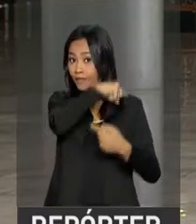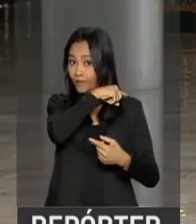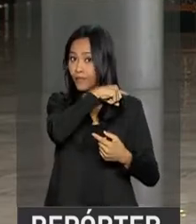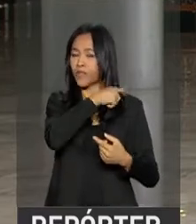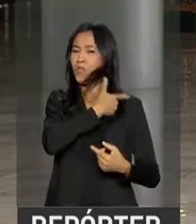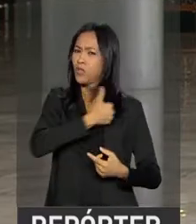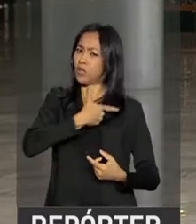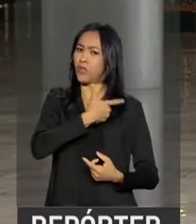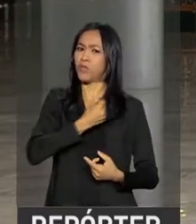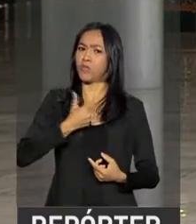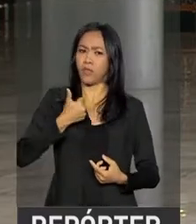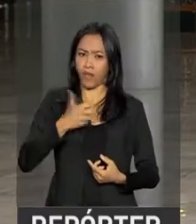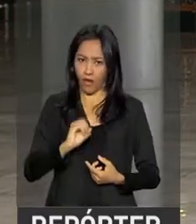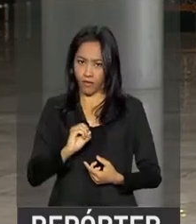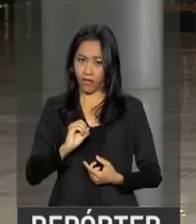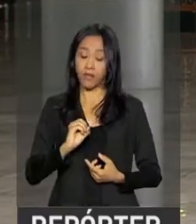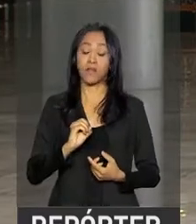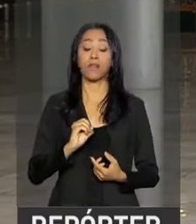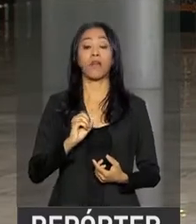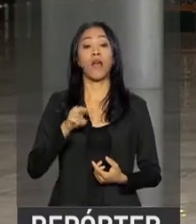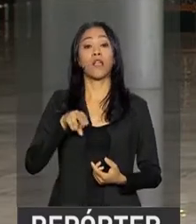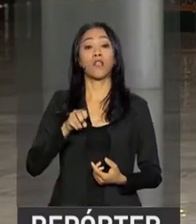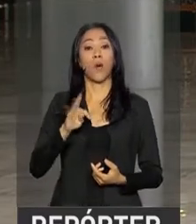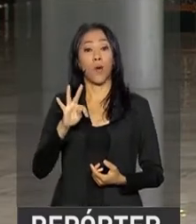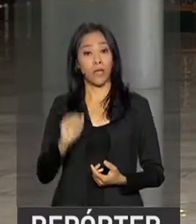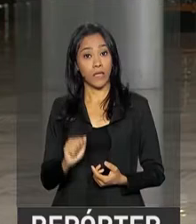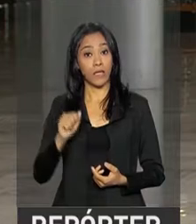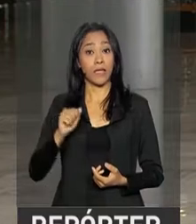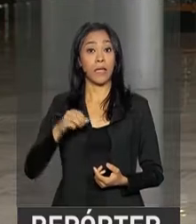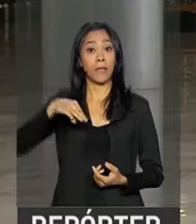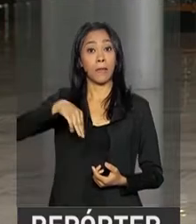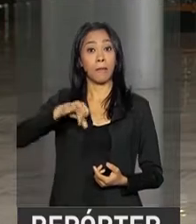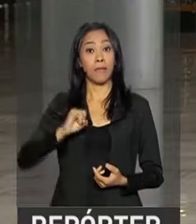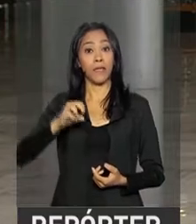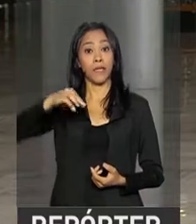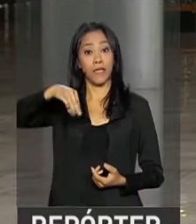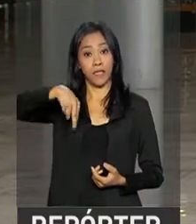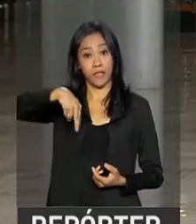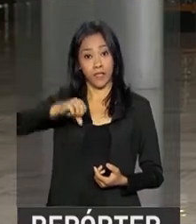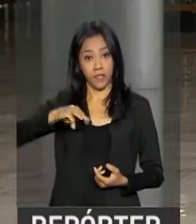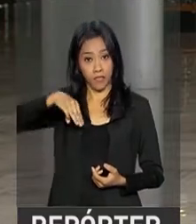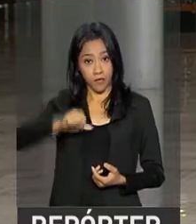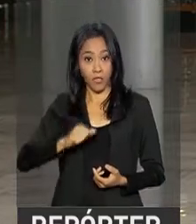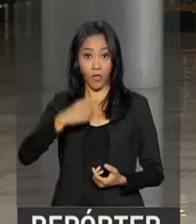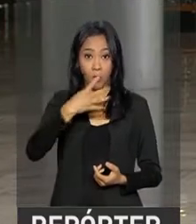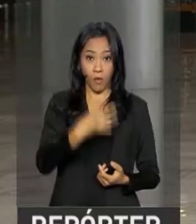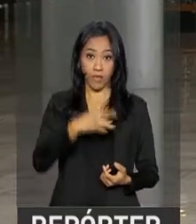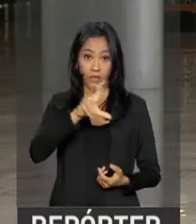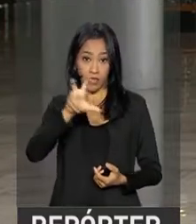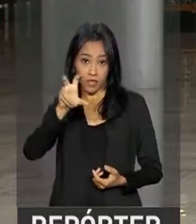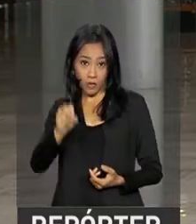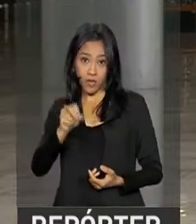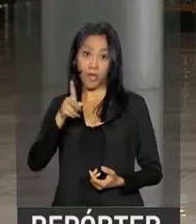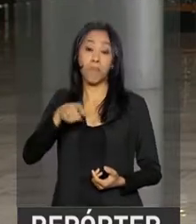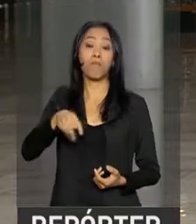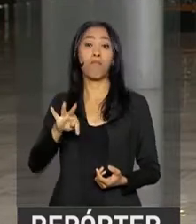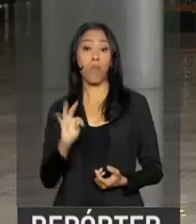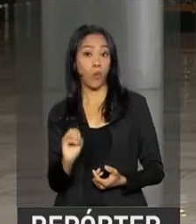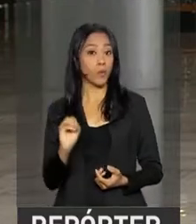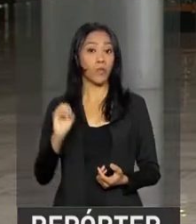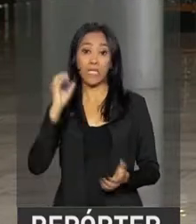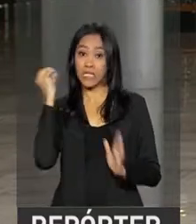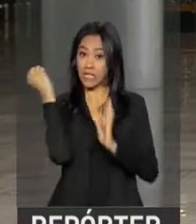2010 ter tirado meaa nota média mínima de 450 pontos e não ter zerado a